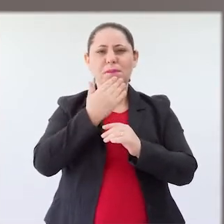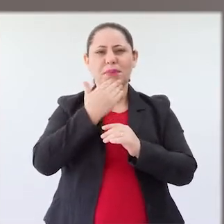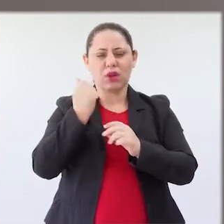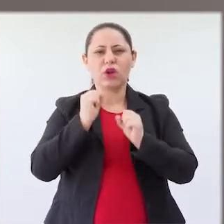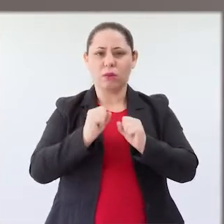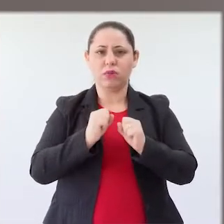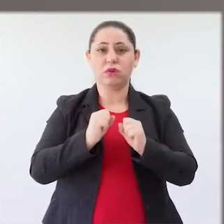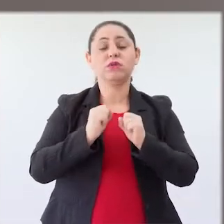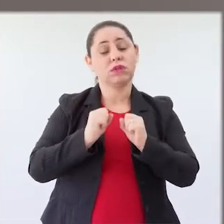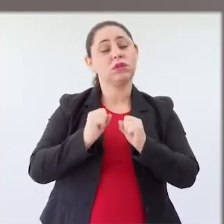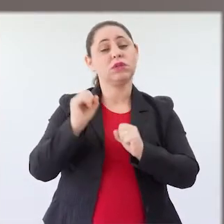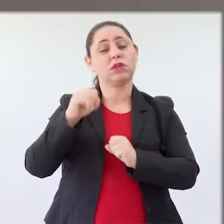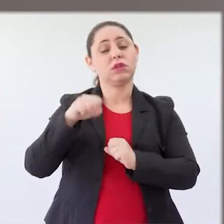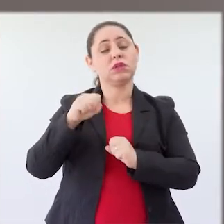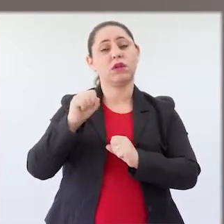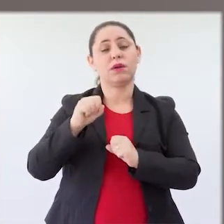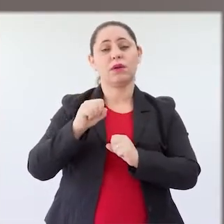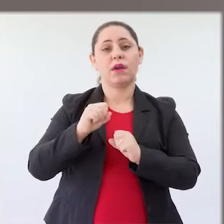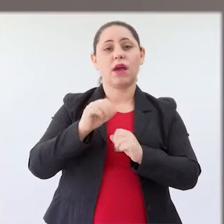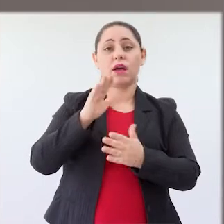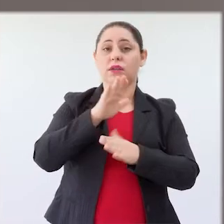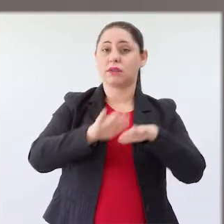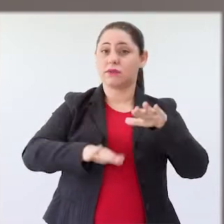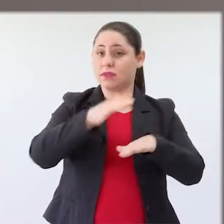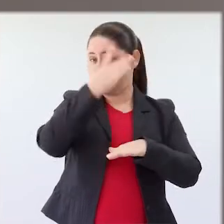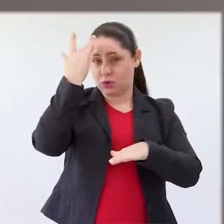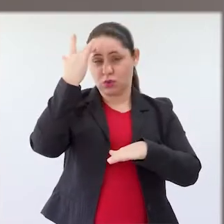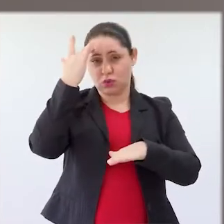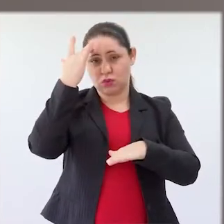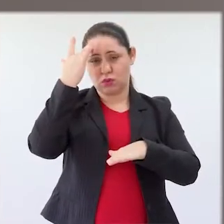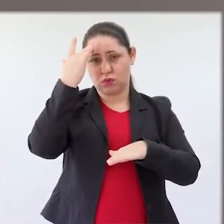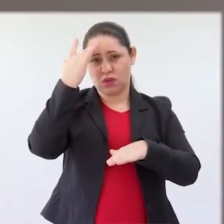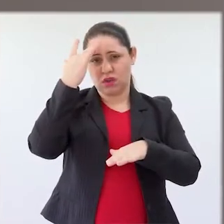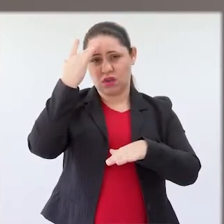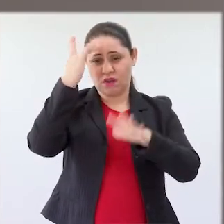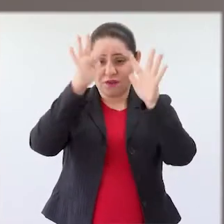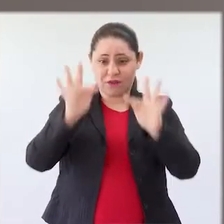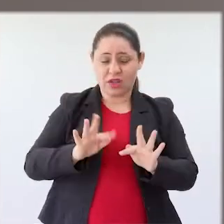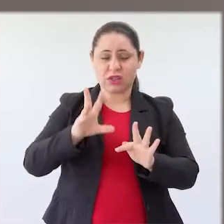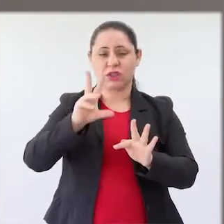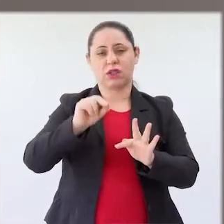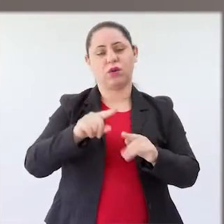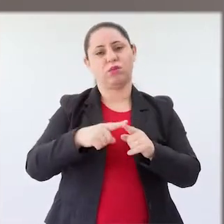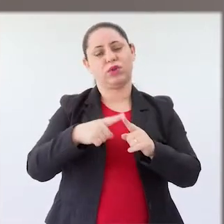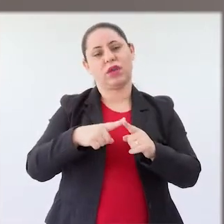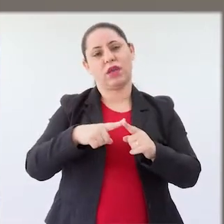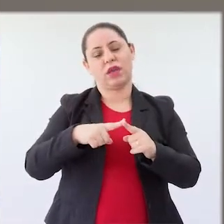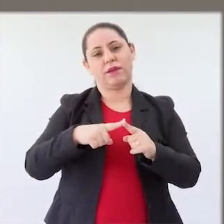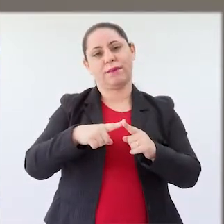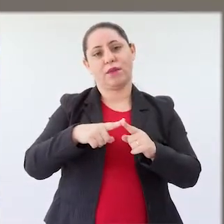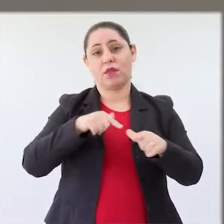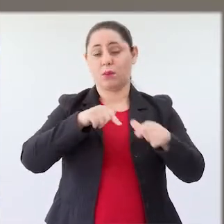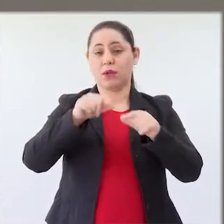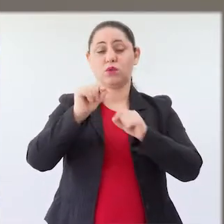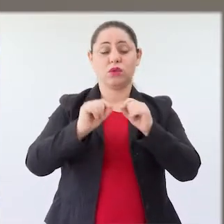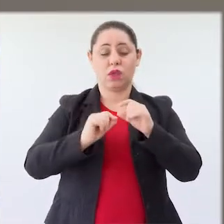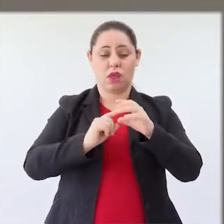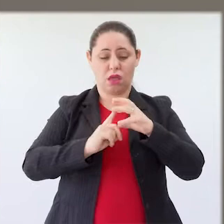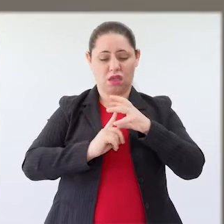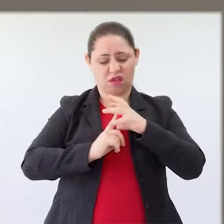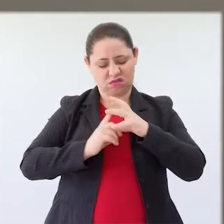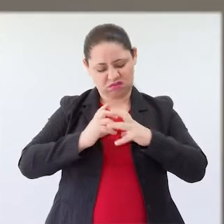coisas? Pode. Às vezes a pessoa não está satisfeita, a gente lida muito com a autoestima da pessoa. Então melhorar